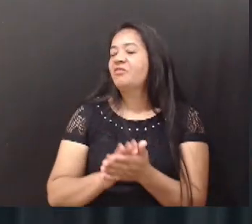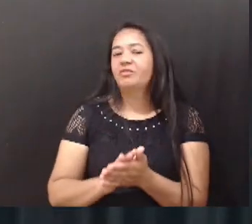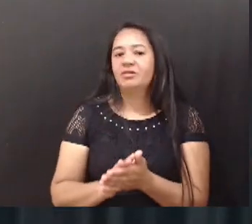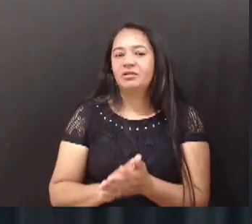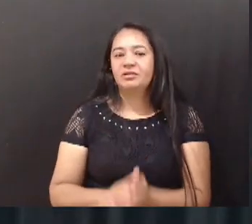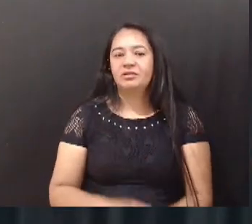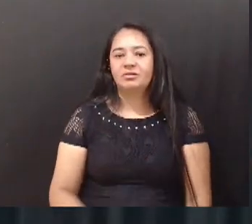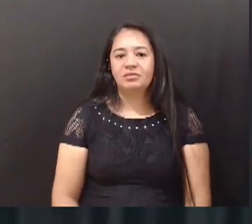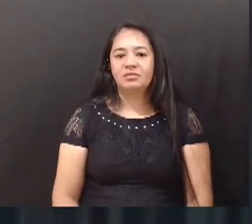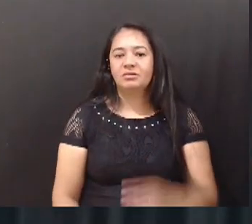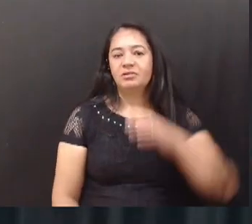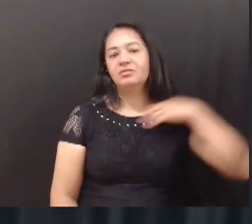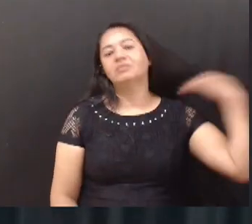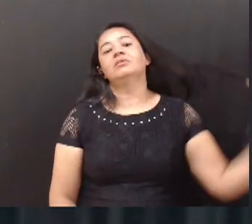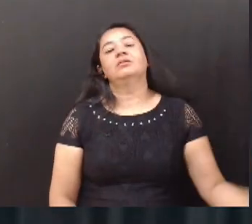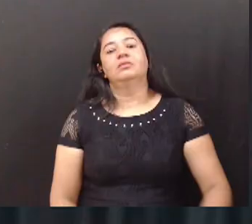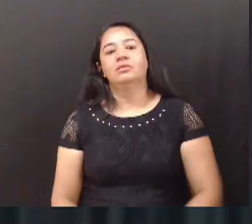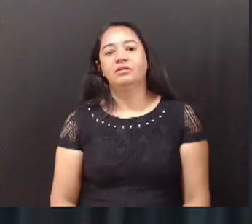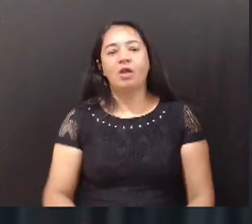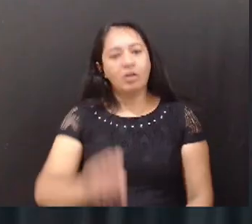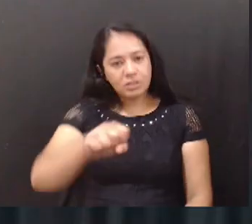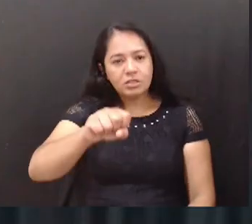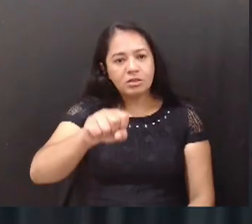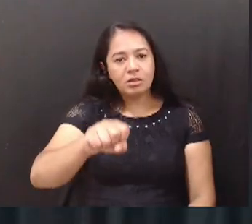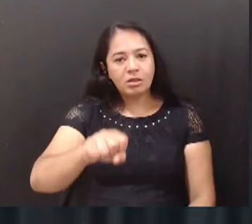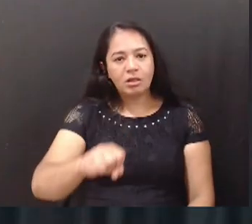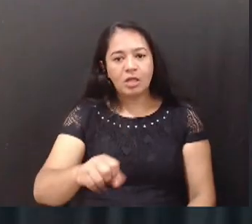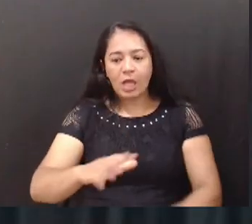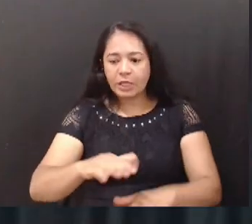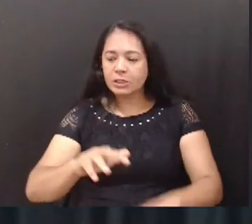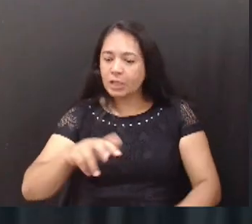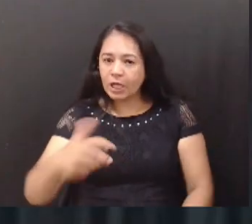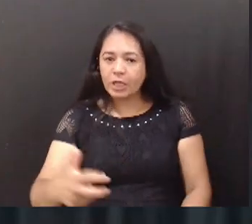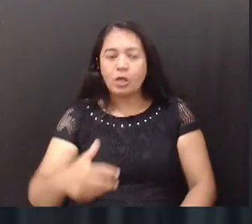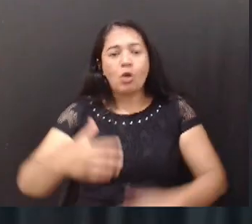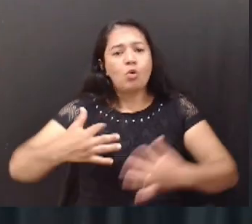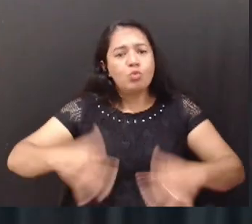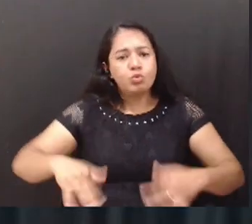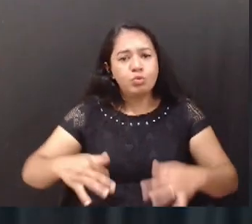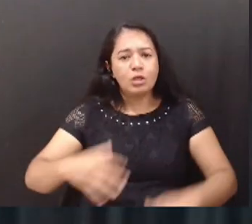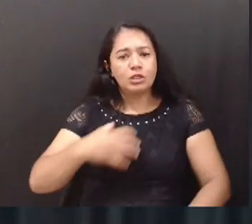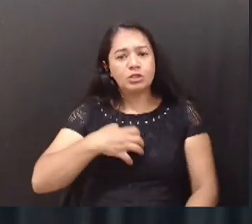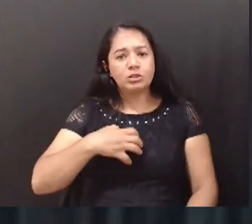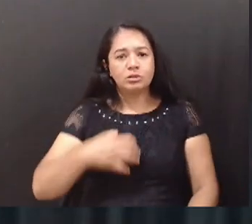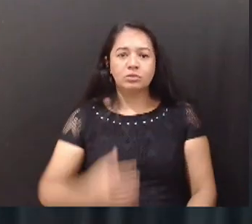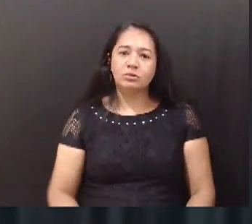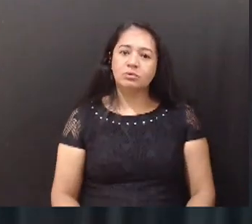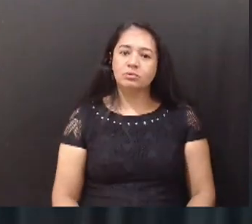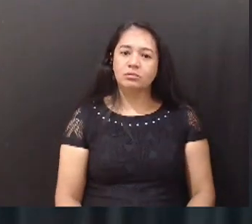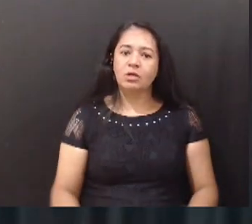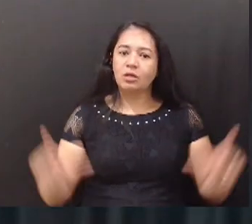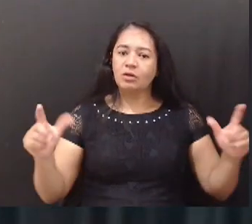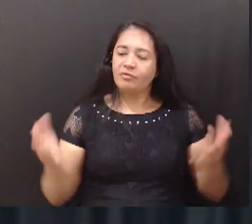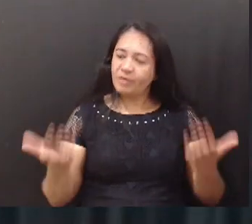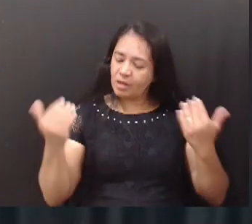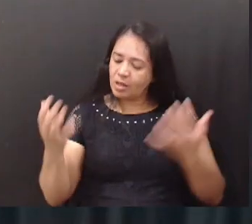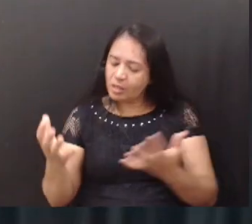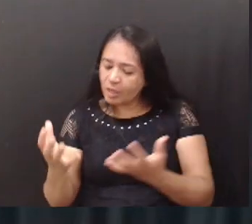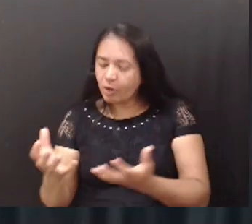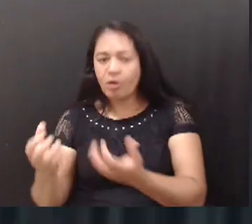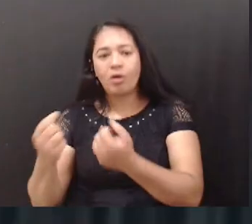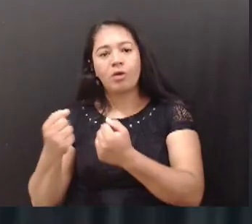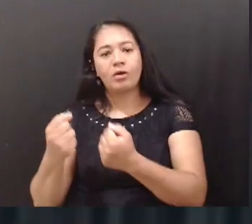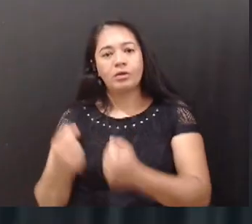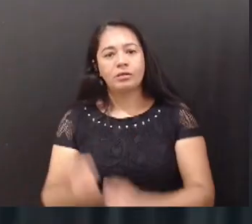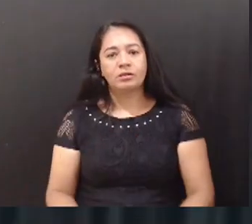criança começa a chorar, não foi nada. Foi sim. A criança caiu, doeu, ela se sentiu exposta. Vai lá e acolhe essa criança. Se você vê